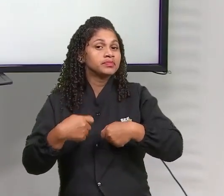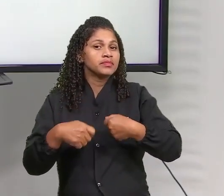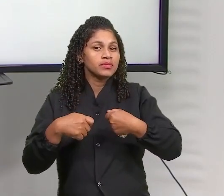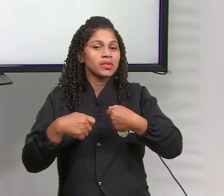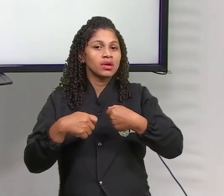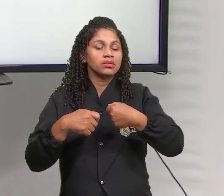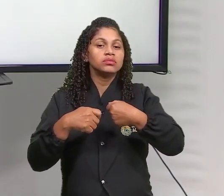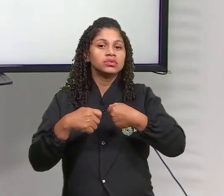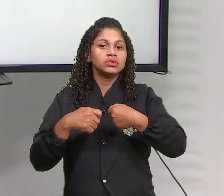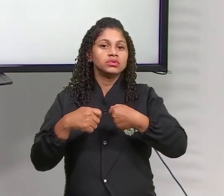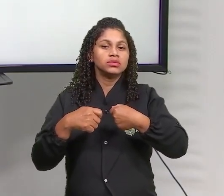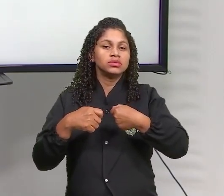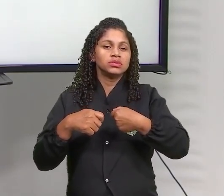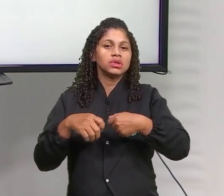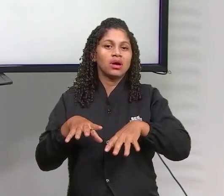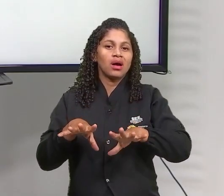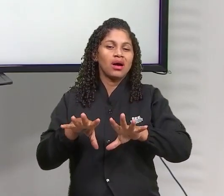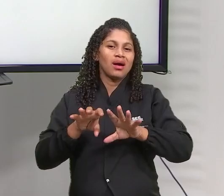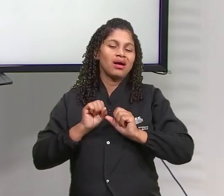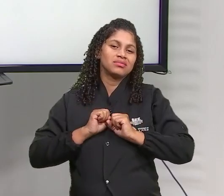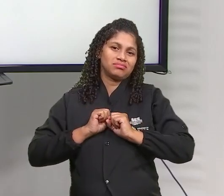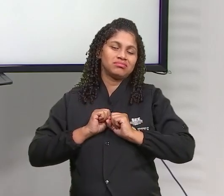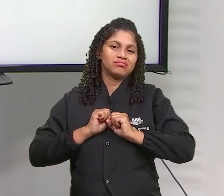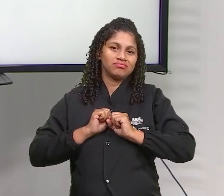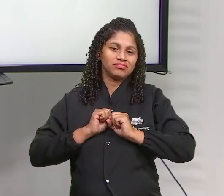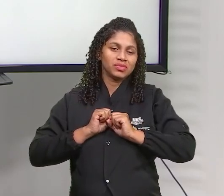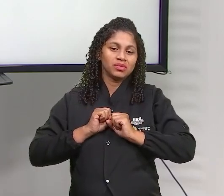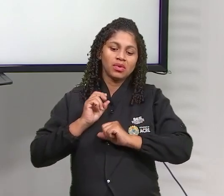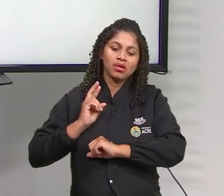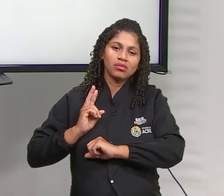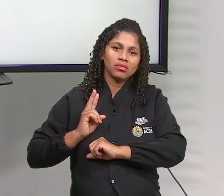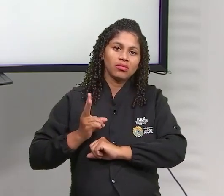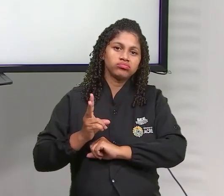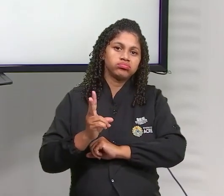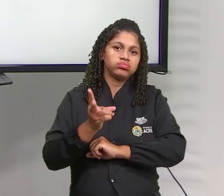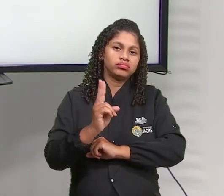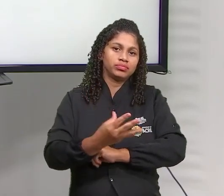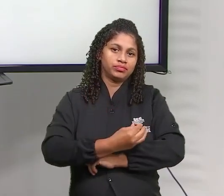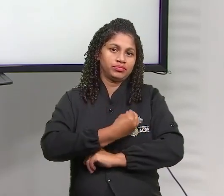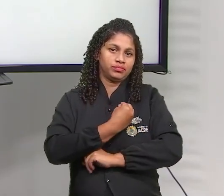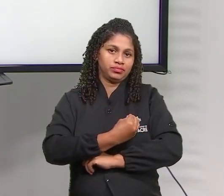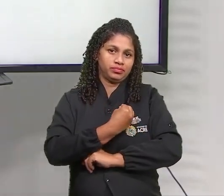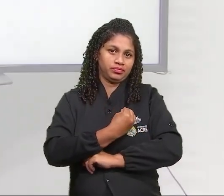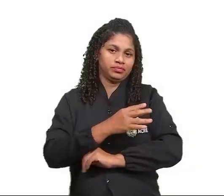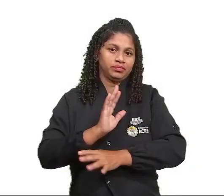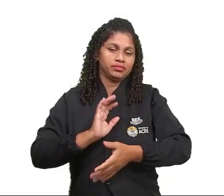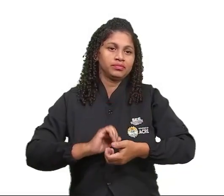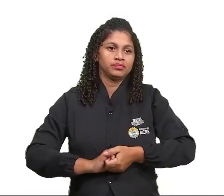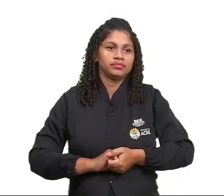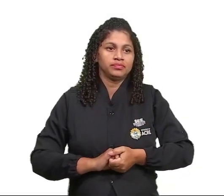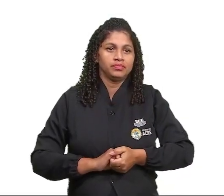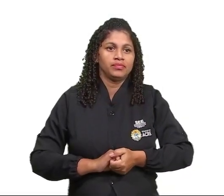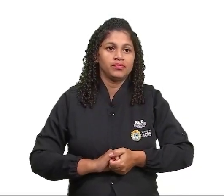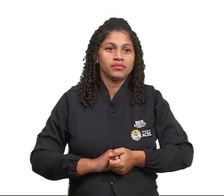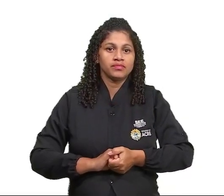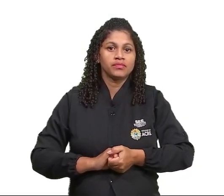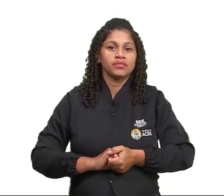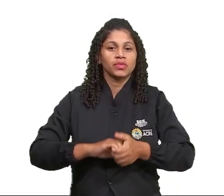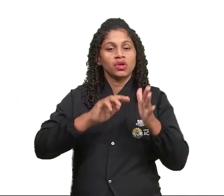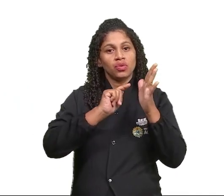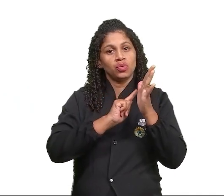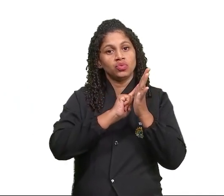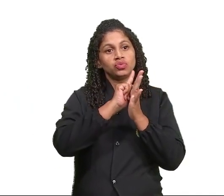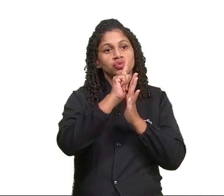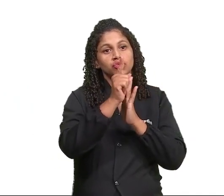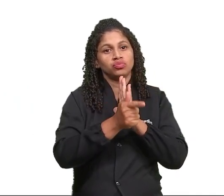se conformar com esses problemas para se manter vivo. Então, olha que interessante. Os gêneros podem ser